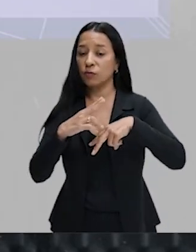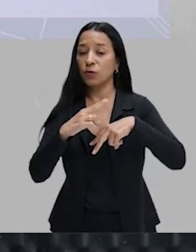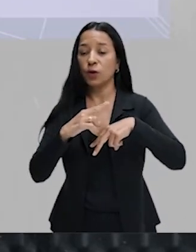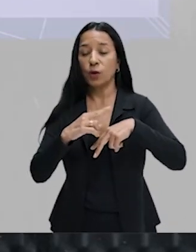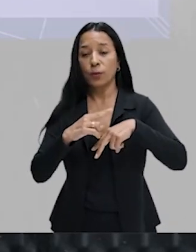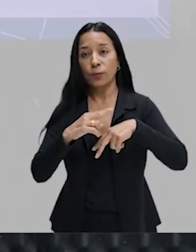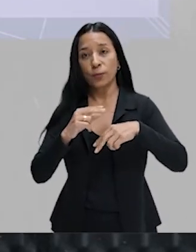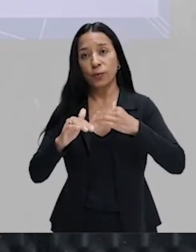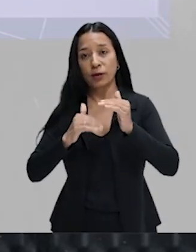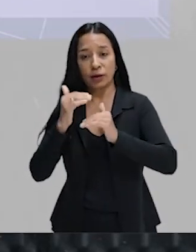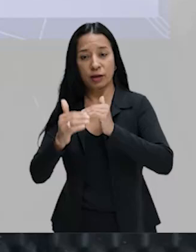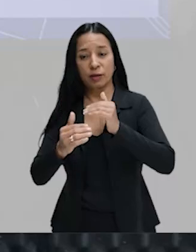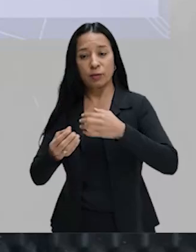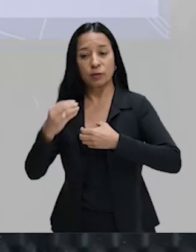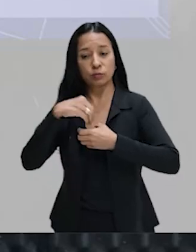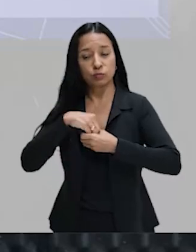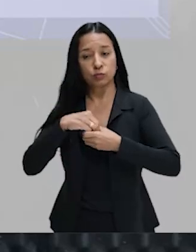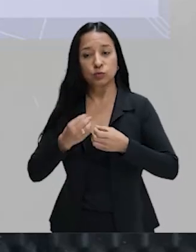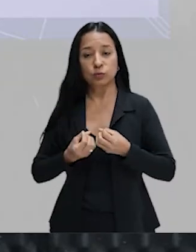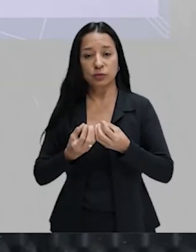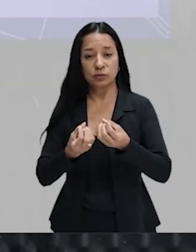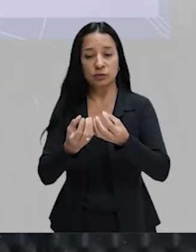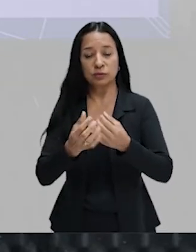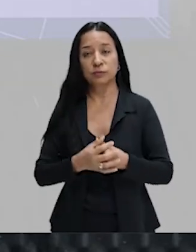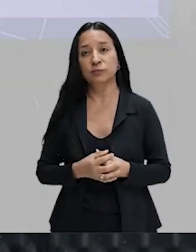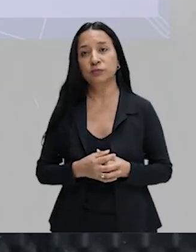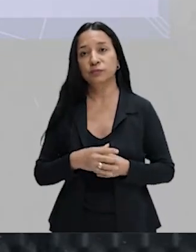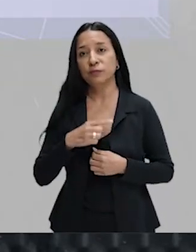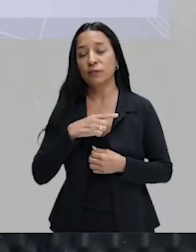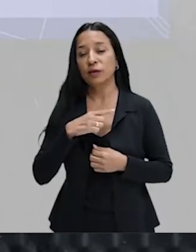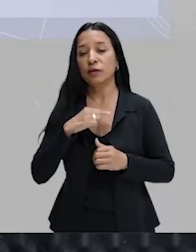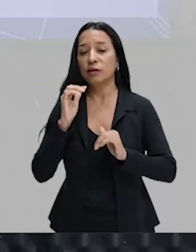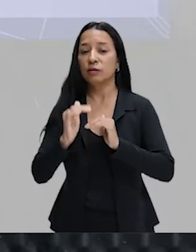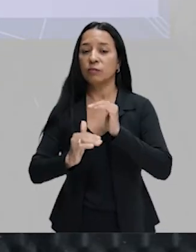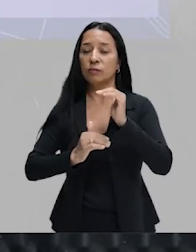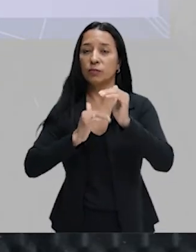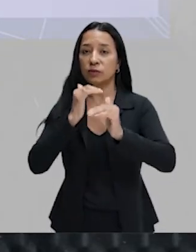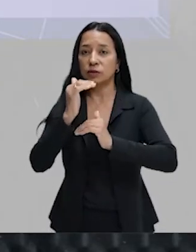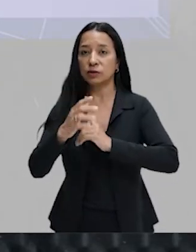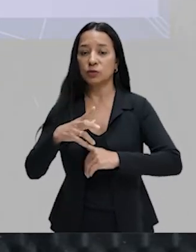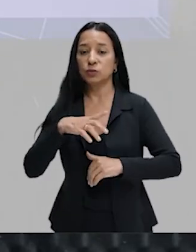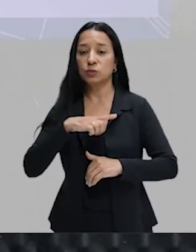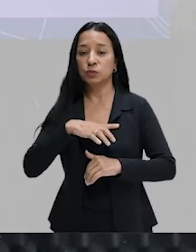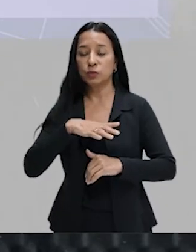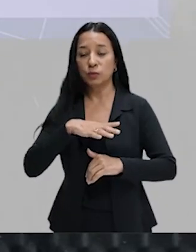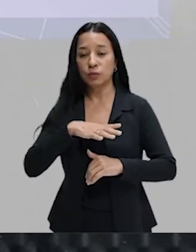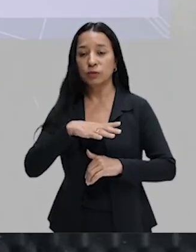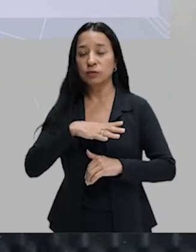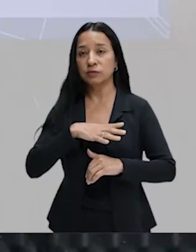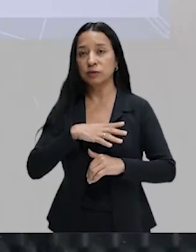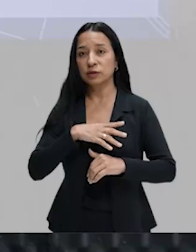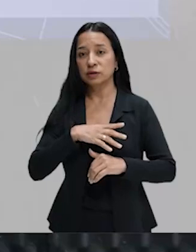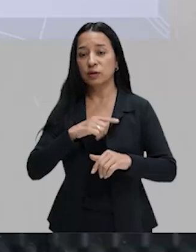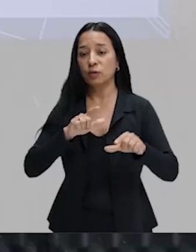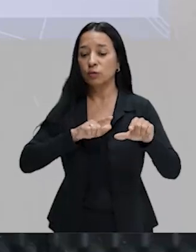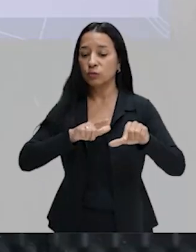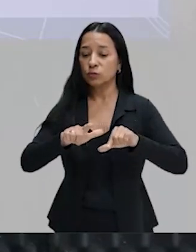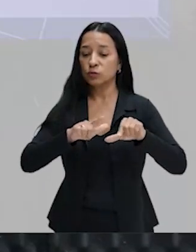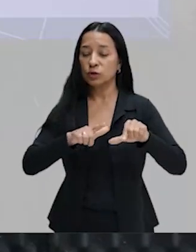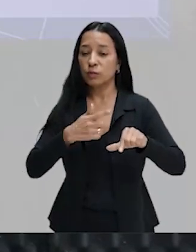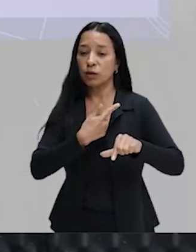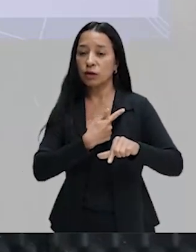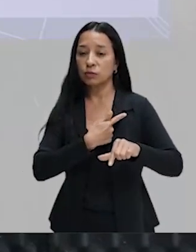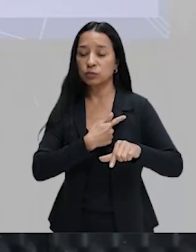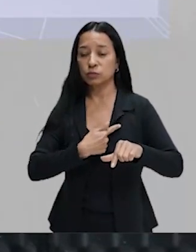parnasianismo. Há um processamento de urbanização e dos serviços públicos. Então, há um